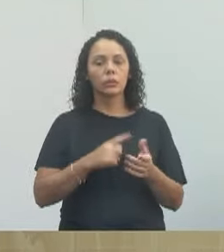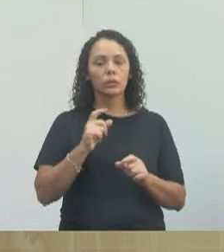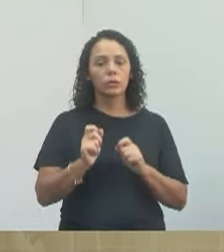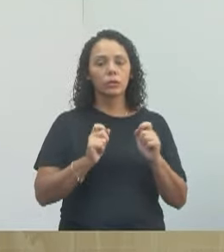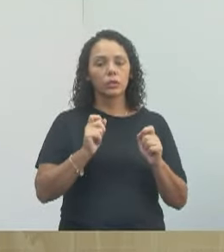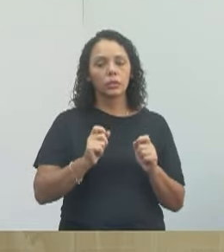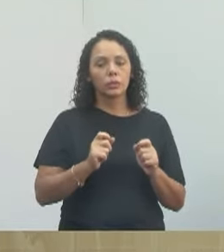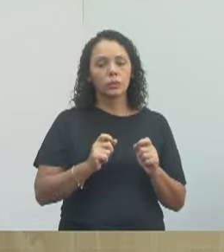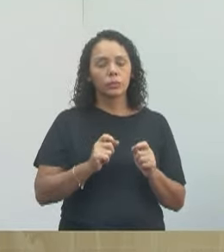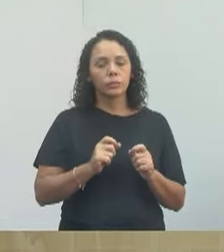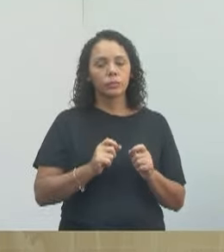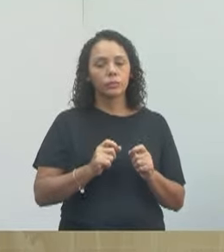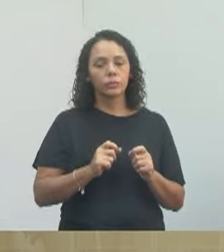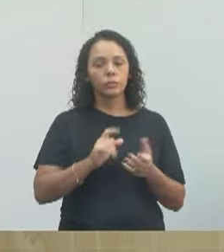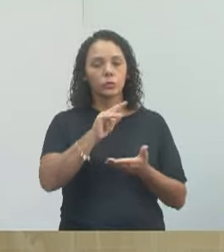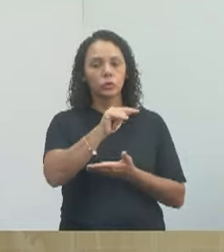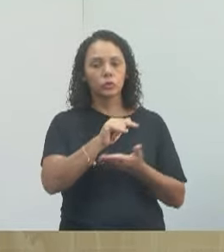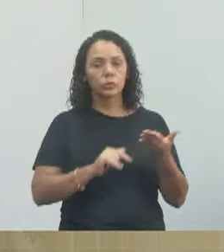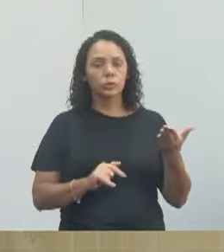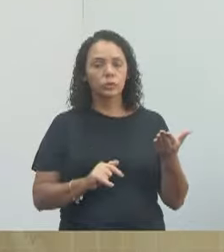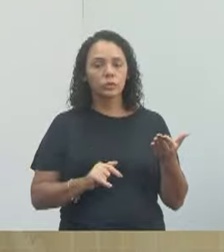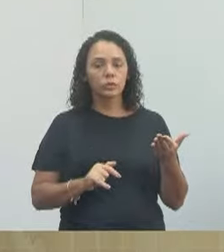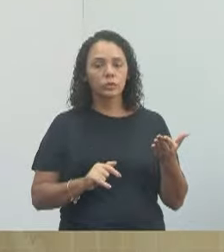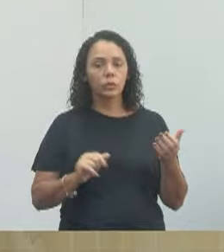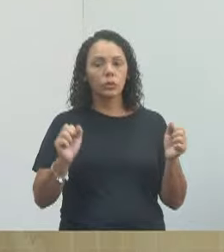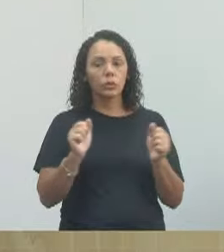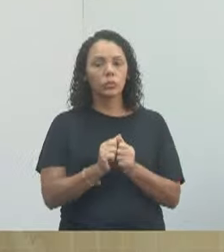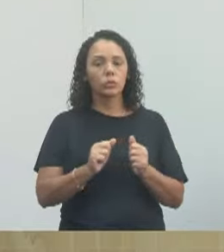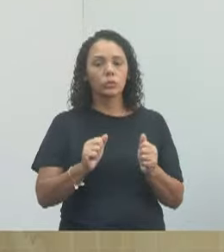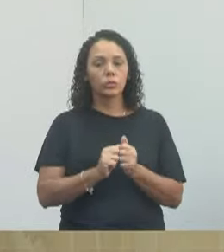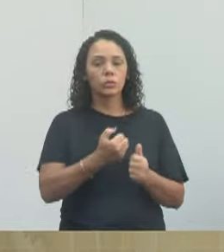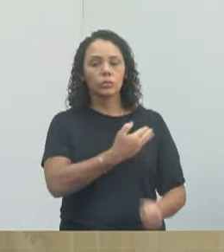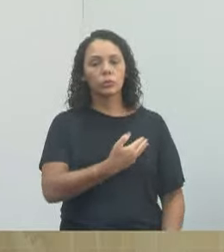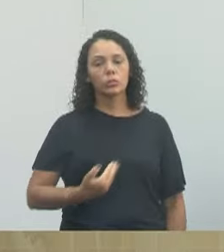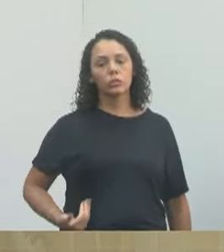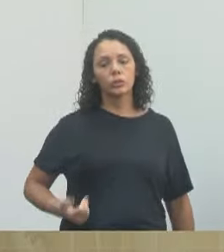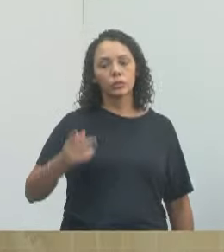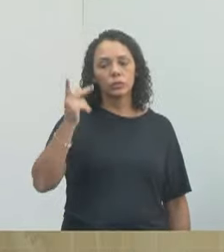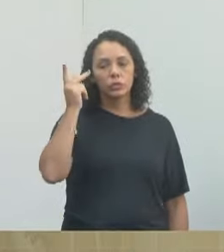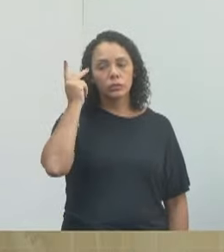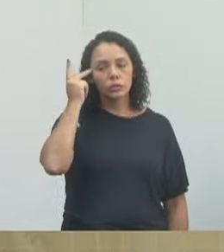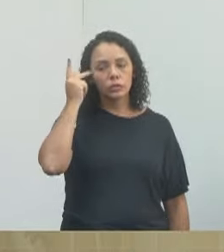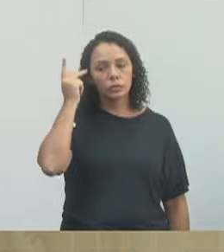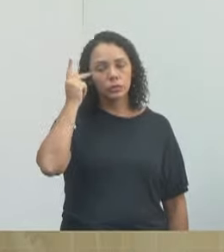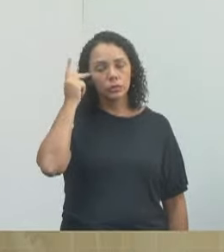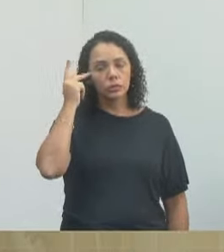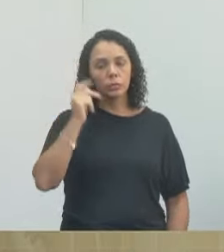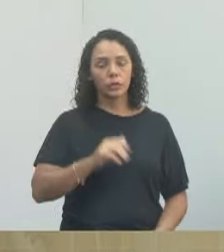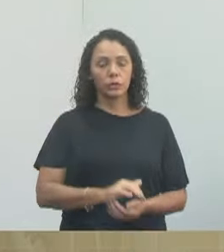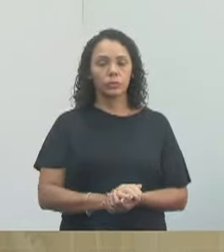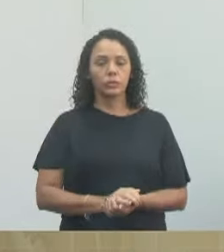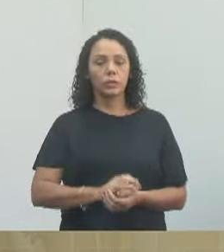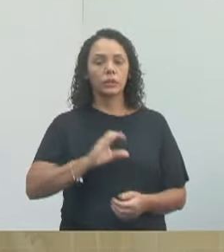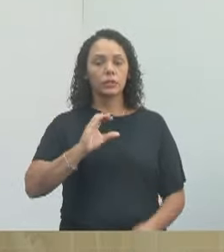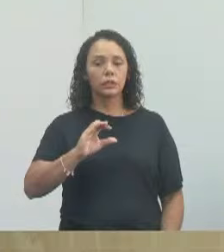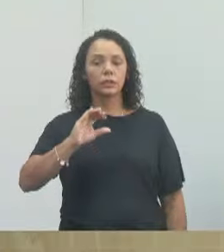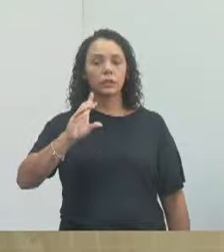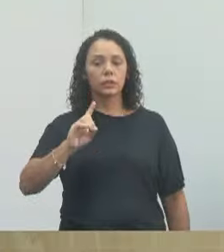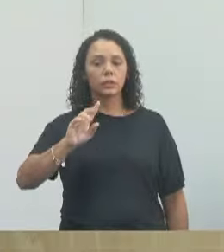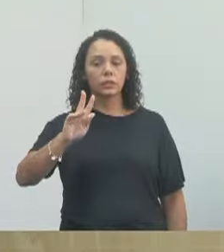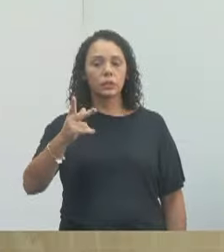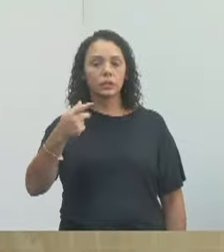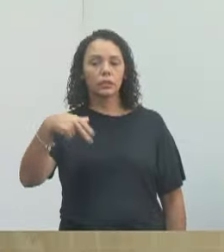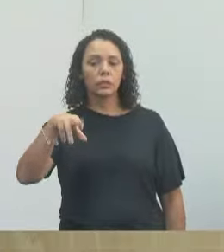primeiro um protocolo de intenções com o Governo do Estado de São Paulo e com a companhia de desenvolvimento Habitacional e urbano CDHU para a